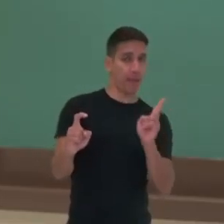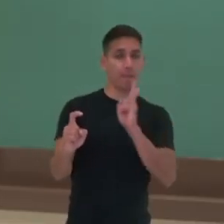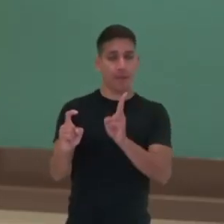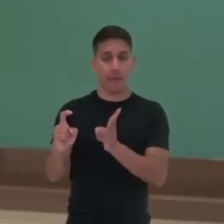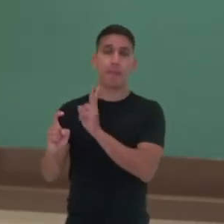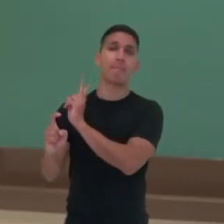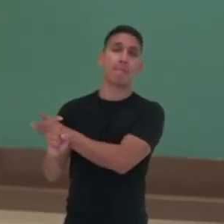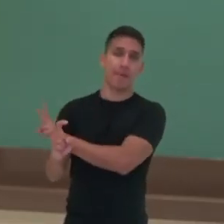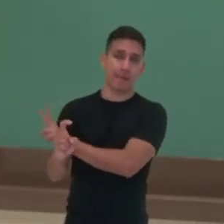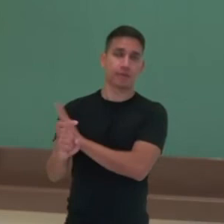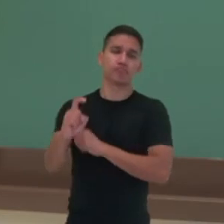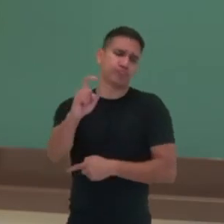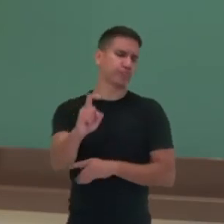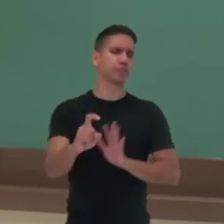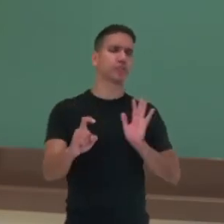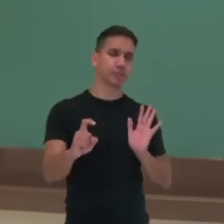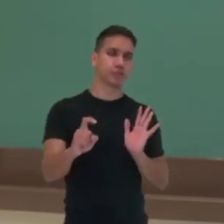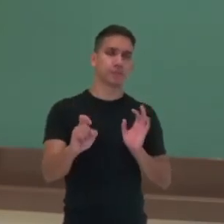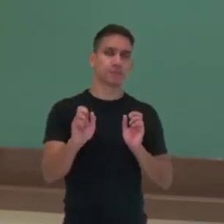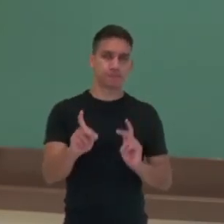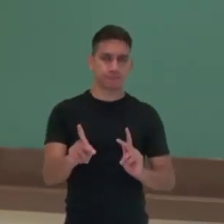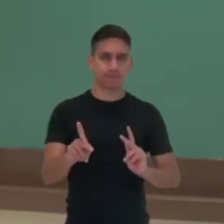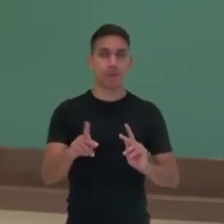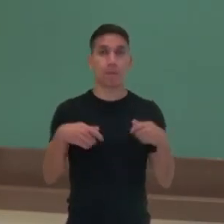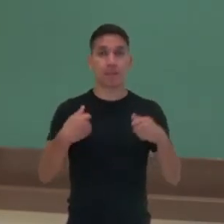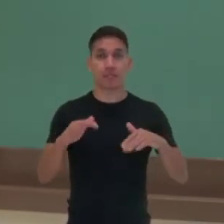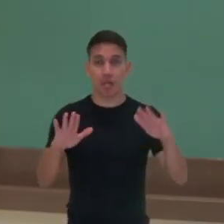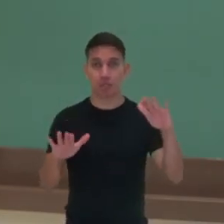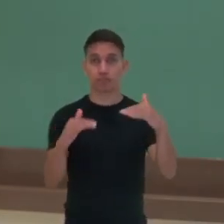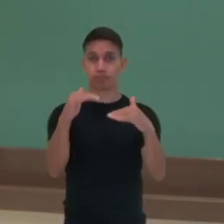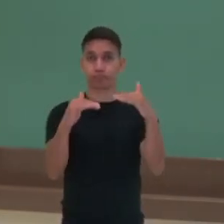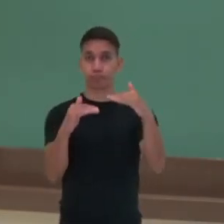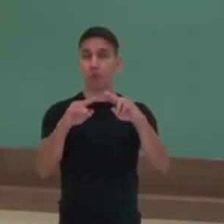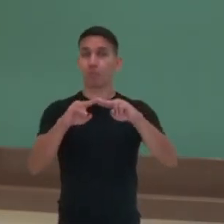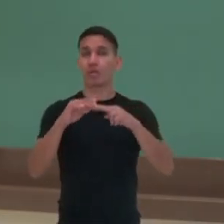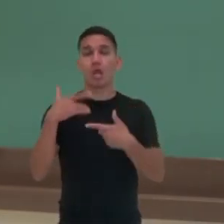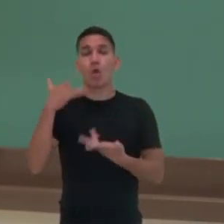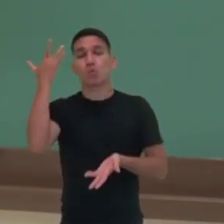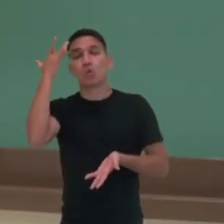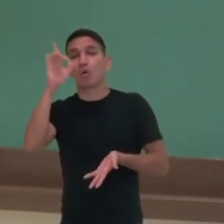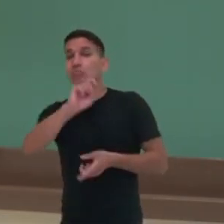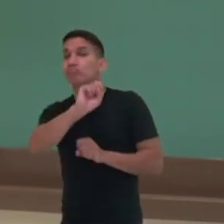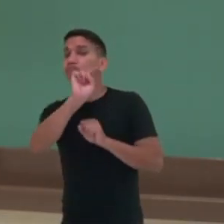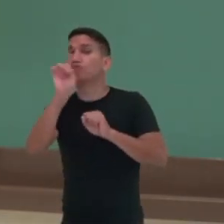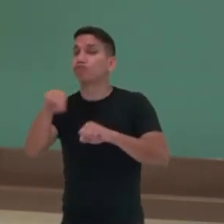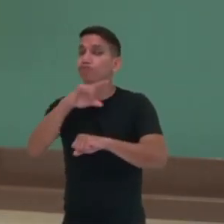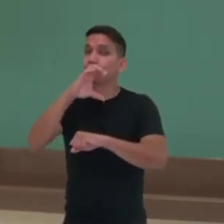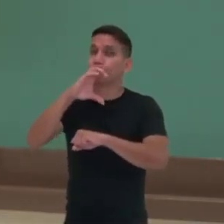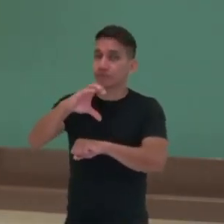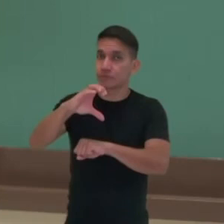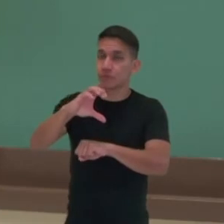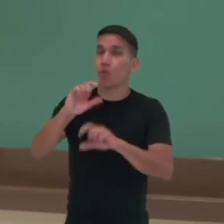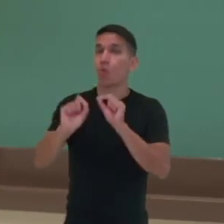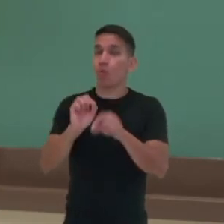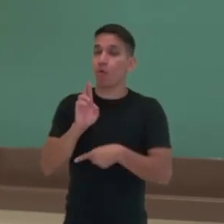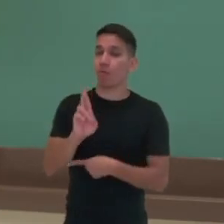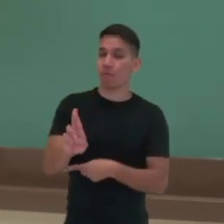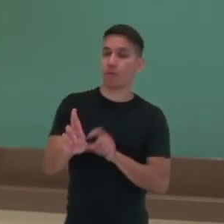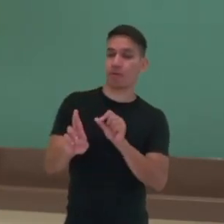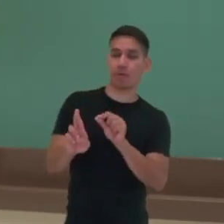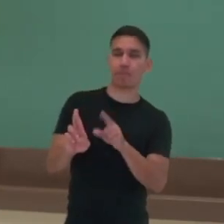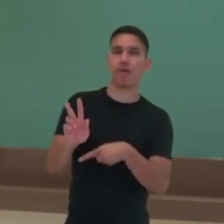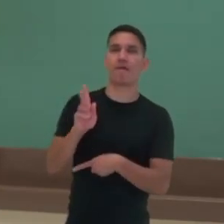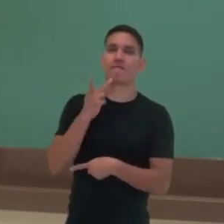uma mesma constante proporcional, certo? Como eu não sei qual é o valor dessa constante, eu